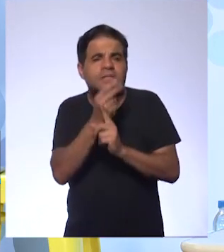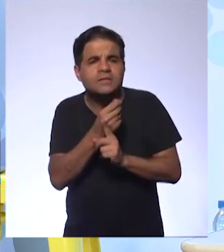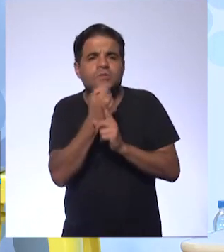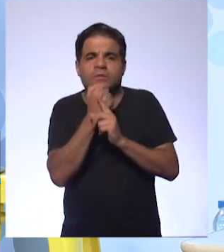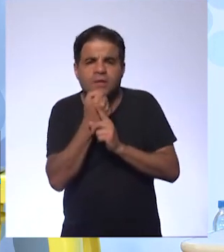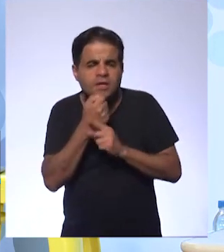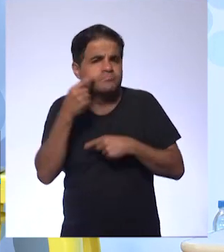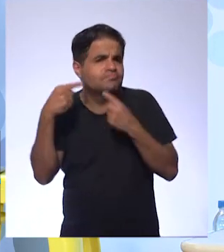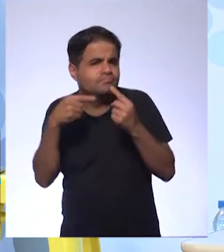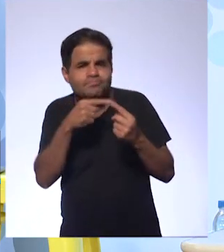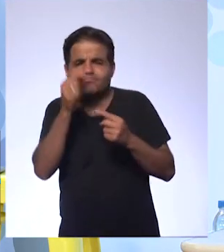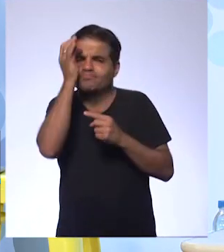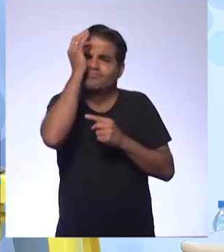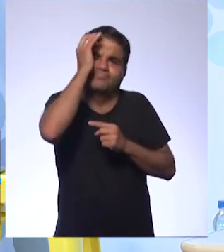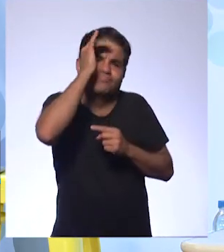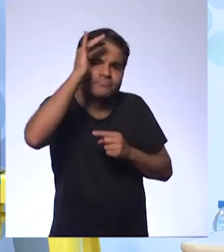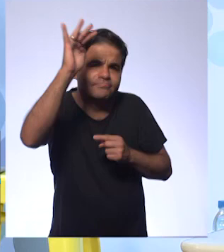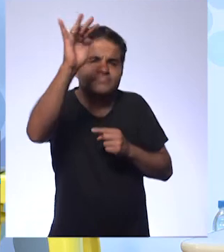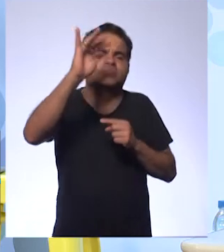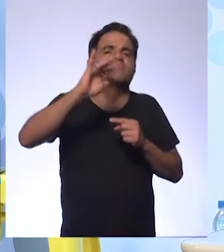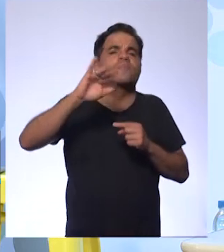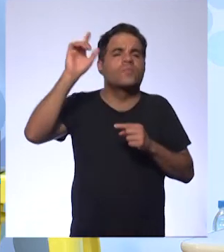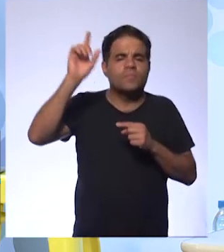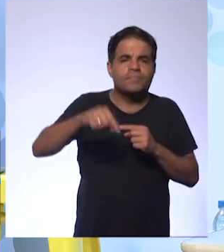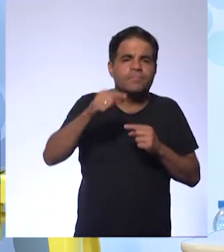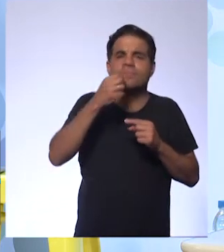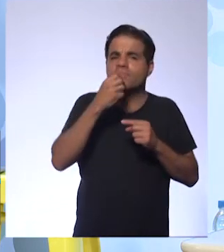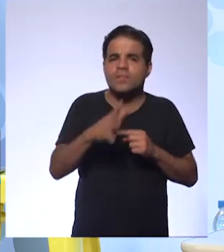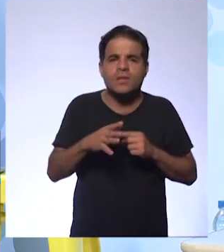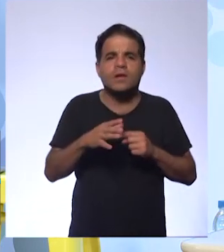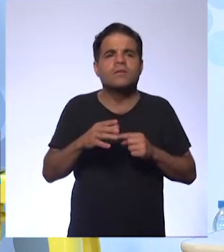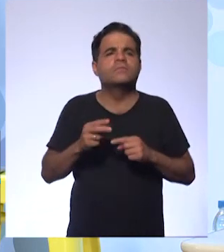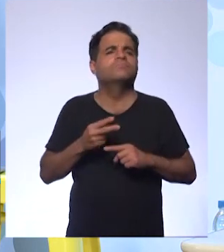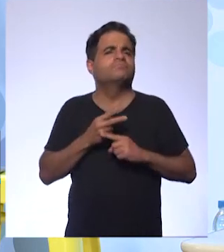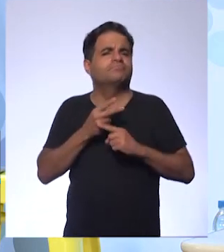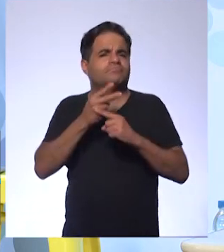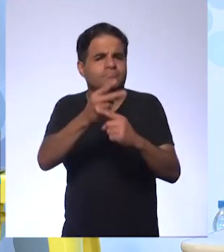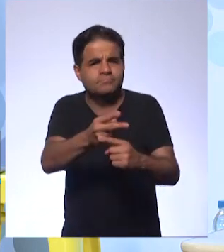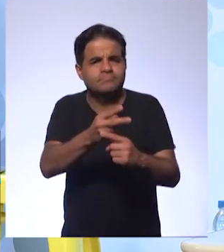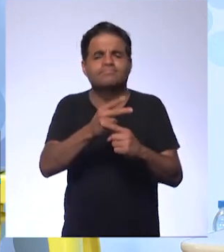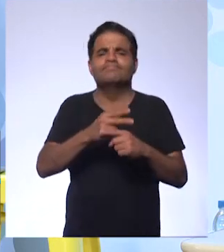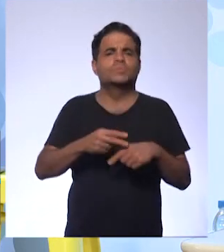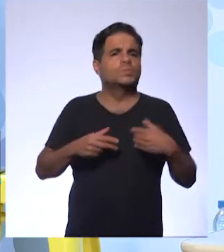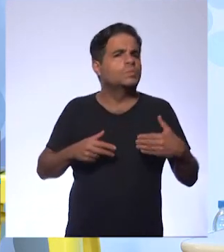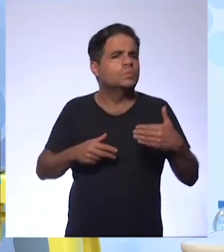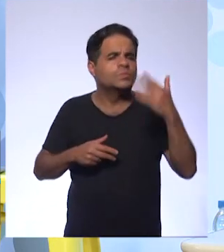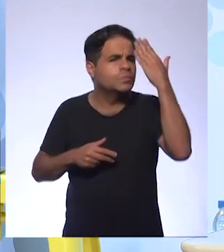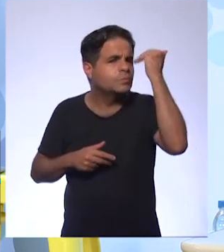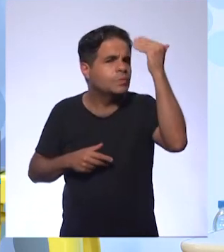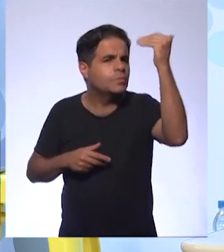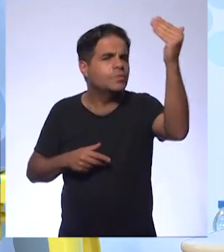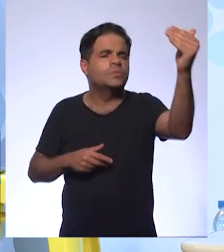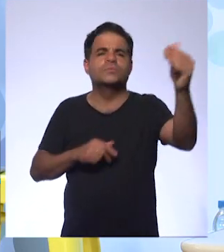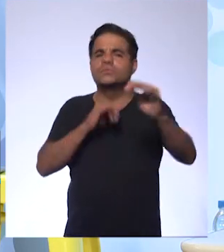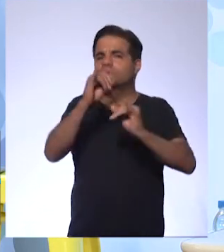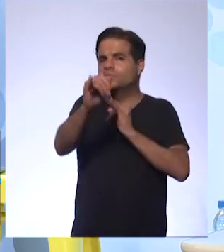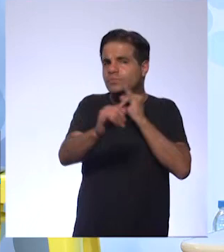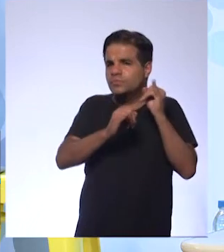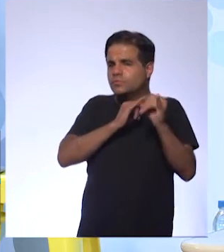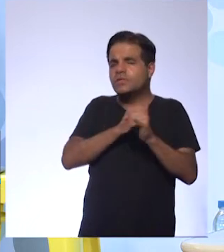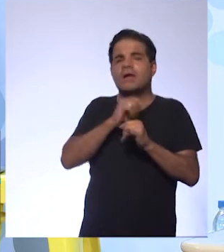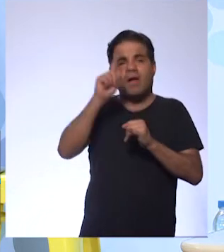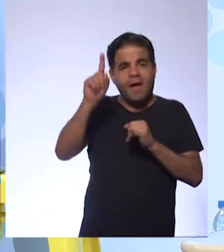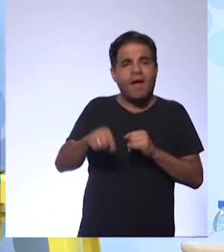ciências, política, filosofia, era como se fosse um grande buscador, aquele buscador famoso da internet, o nosso eram